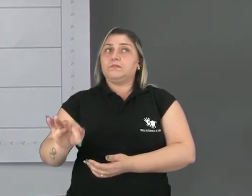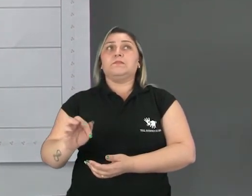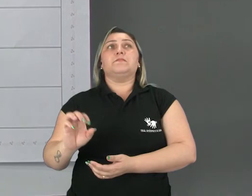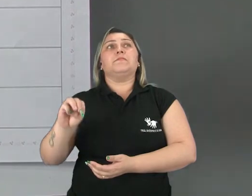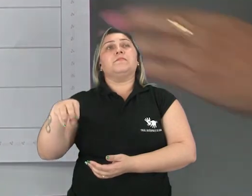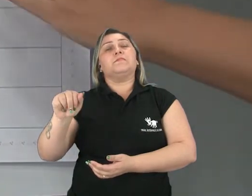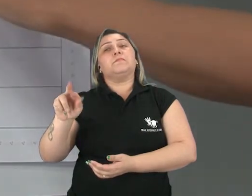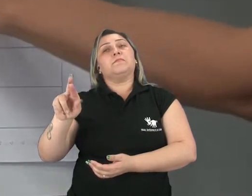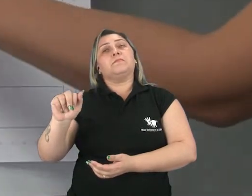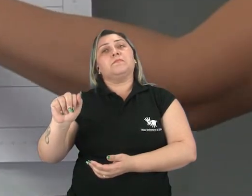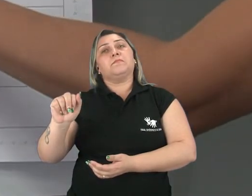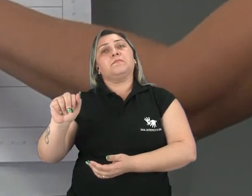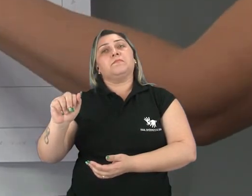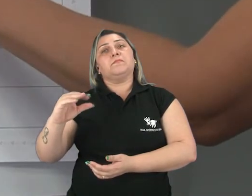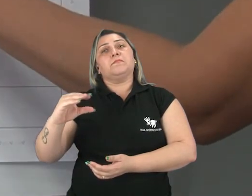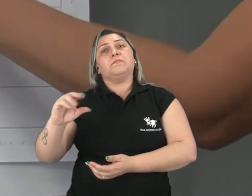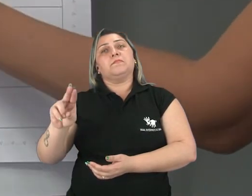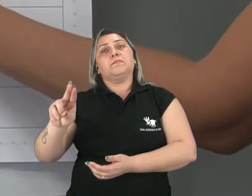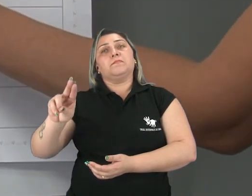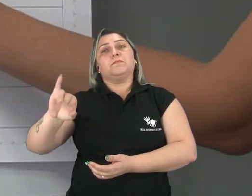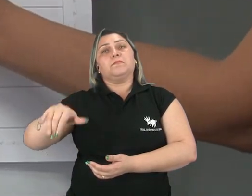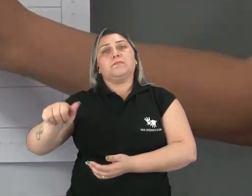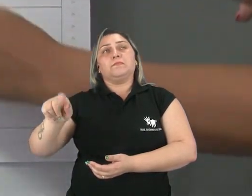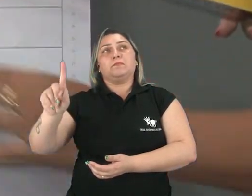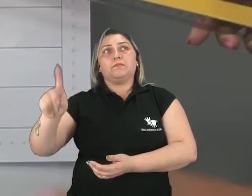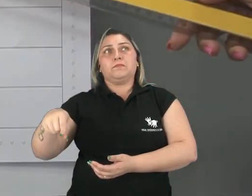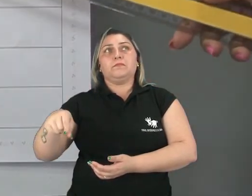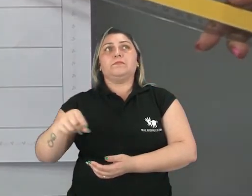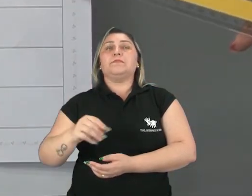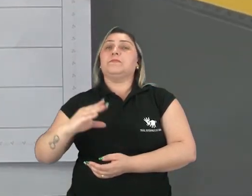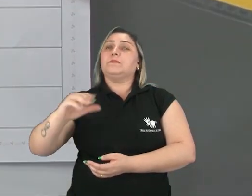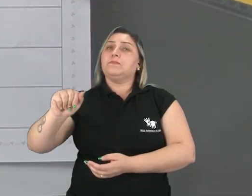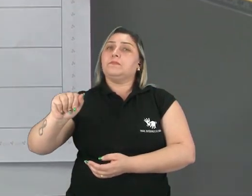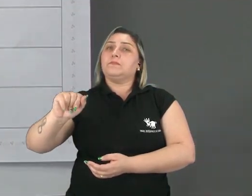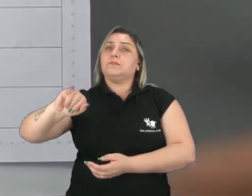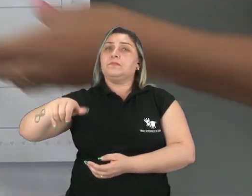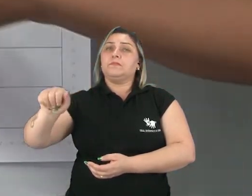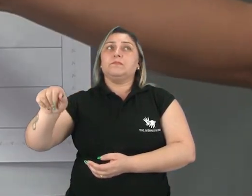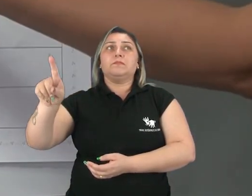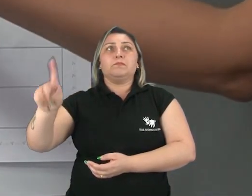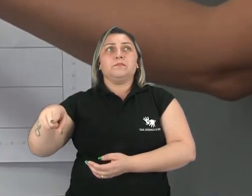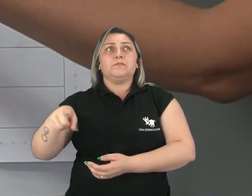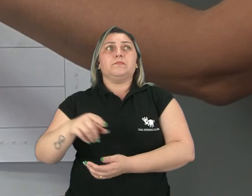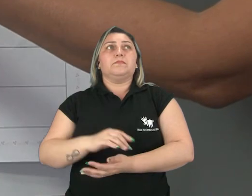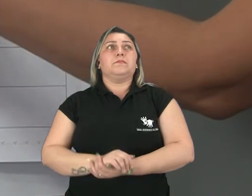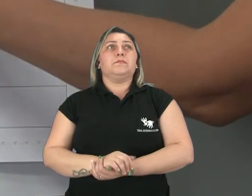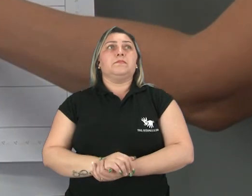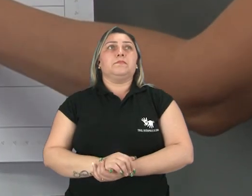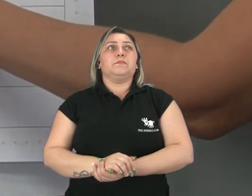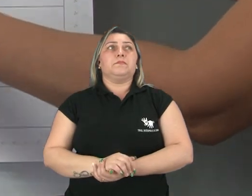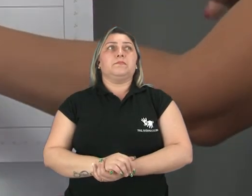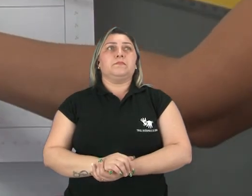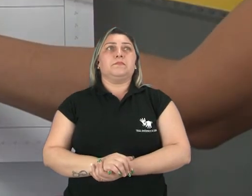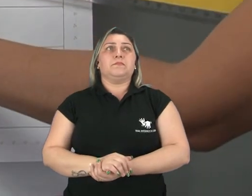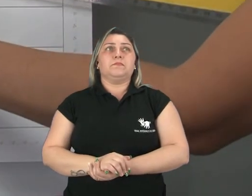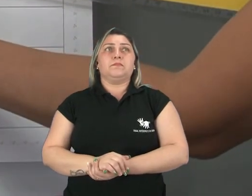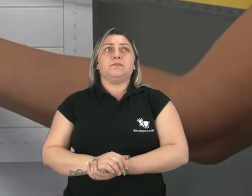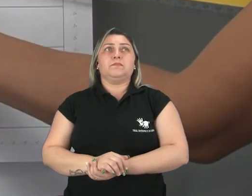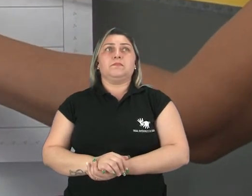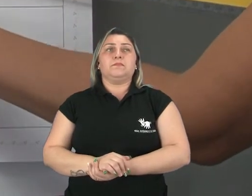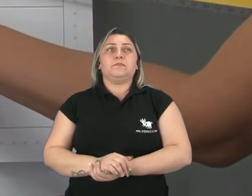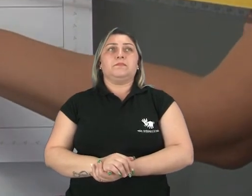final já da palavra maracujá e da palavra